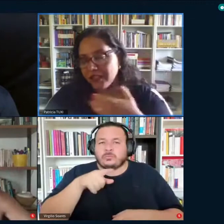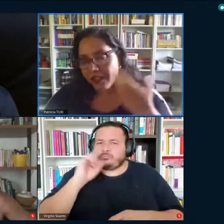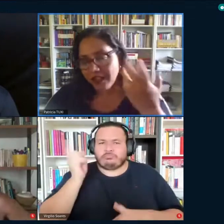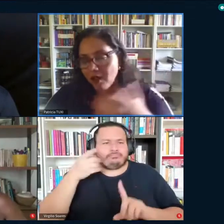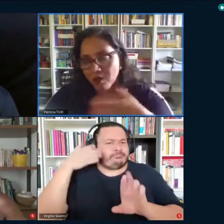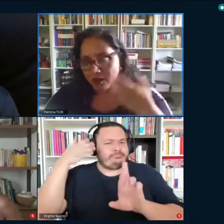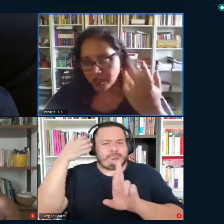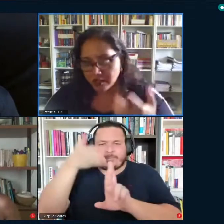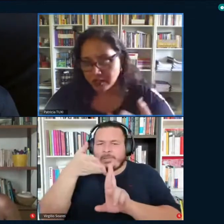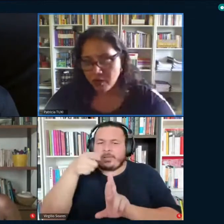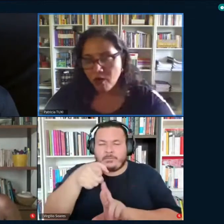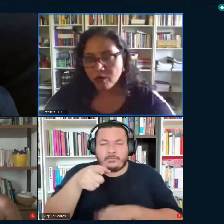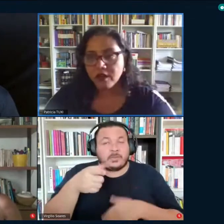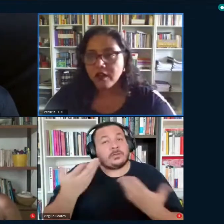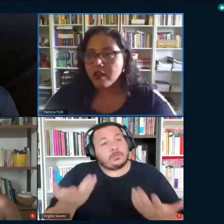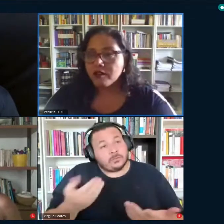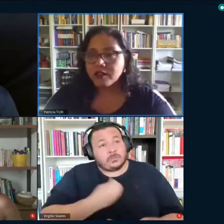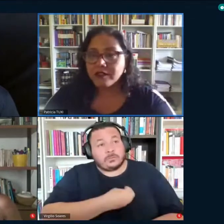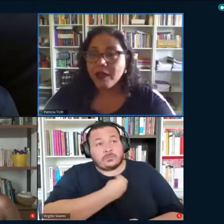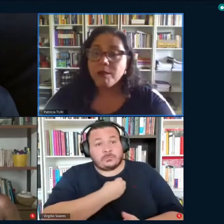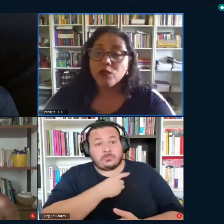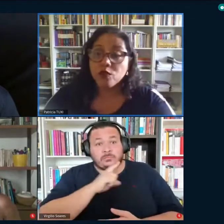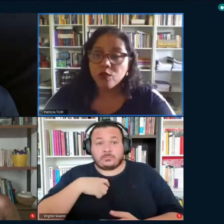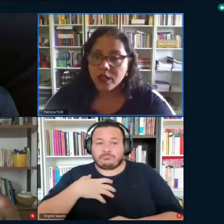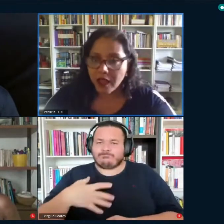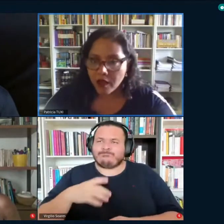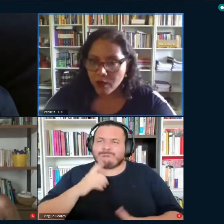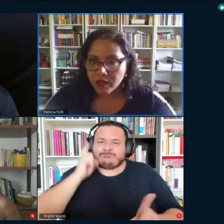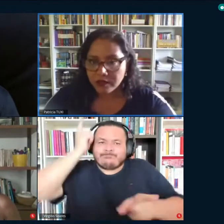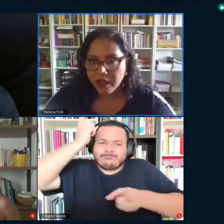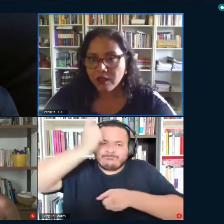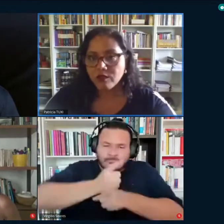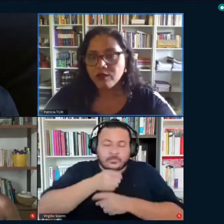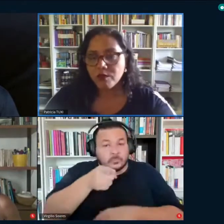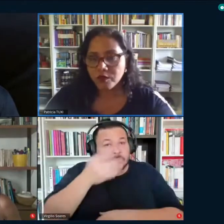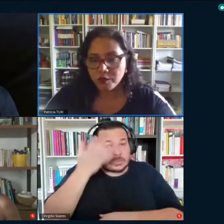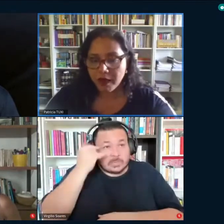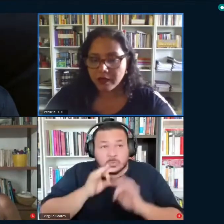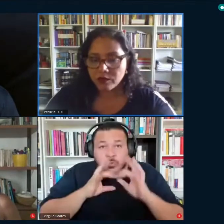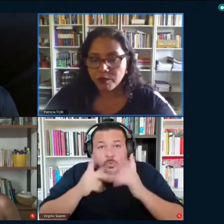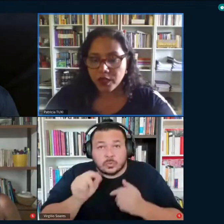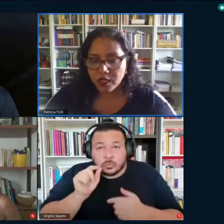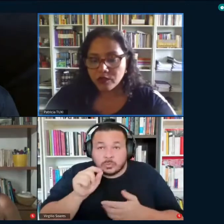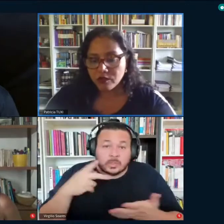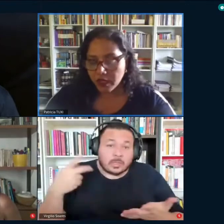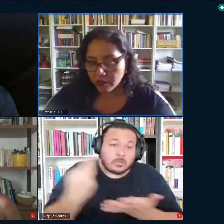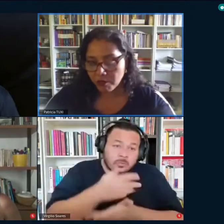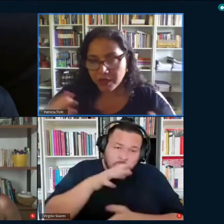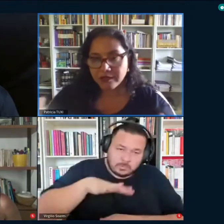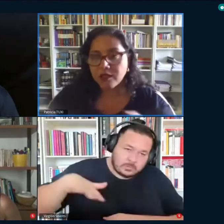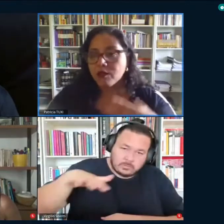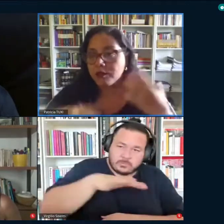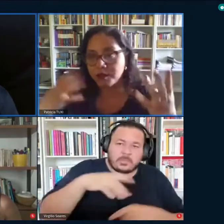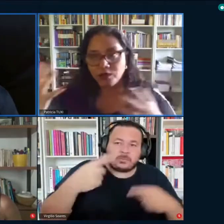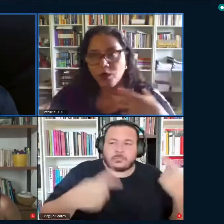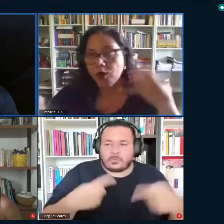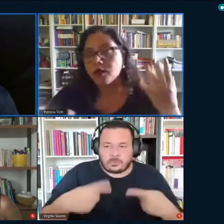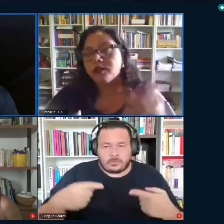na vida real, quando a gente se encontra, você sabe tudo o que está acontecendo sobre o espaço político, né, do